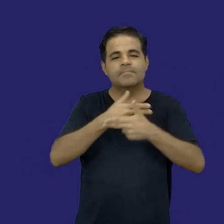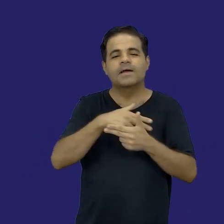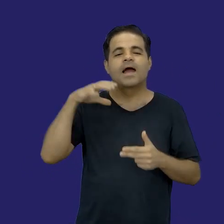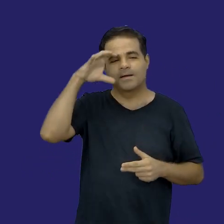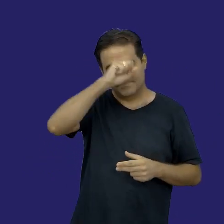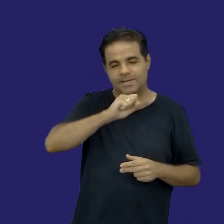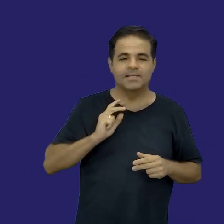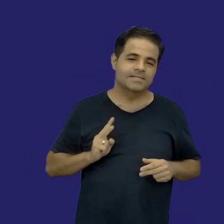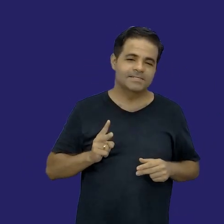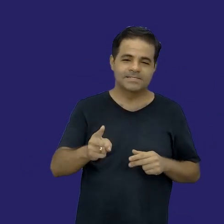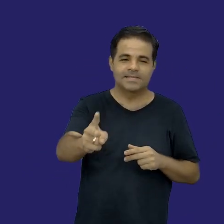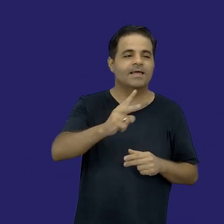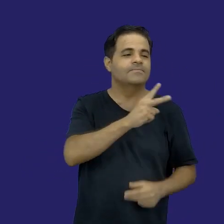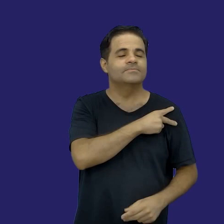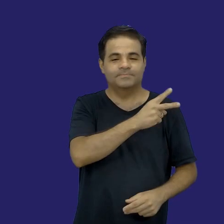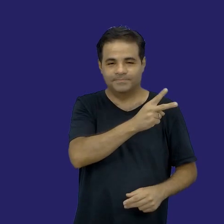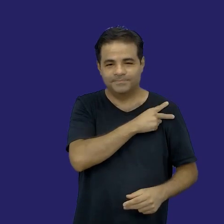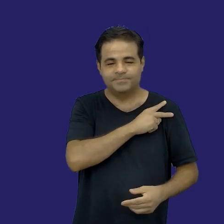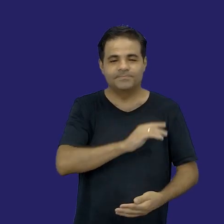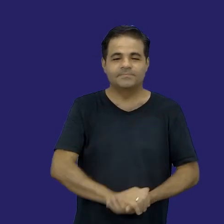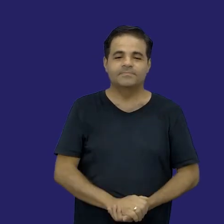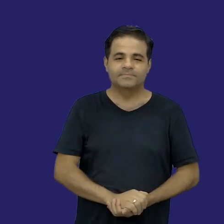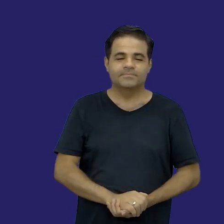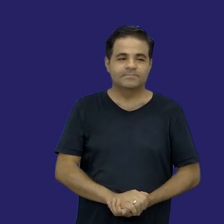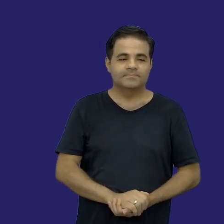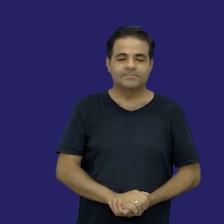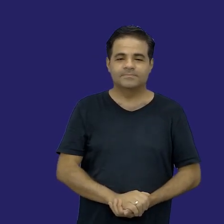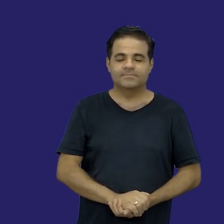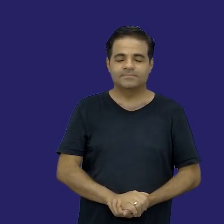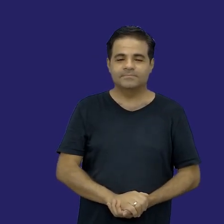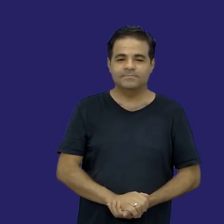Sempre da segunda série do ensino médio.